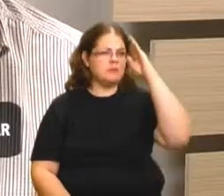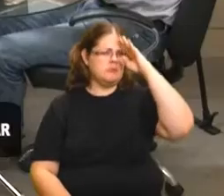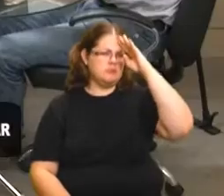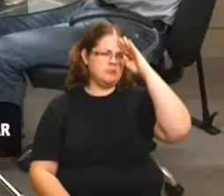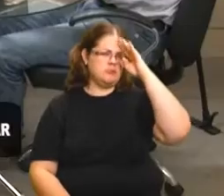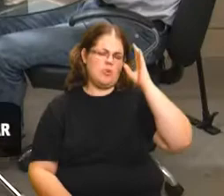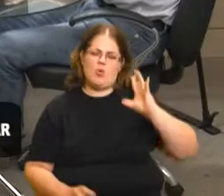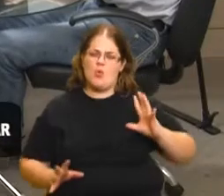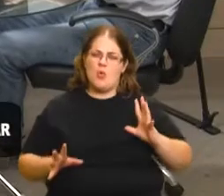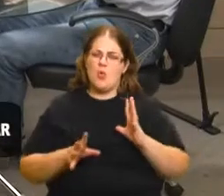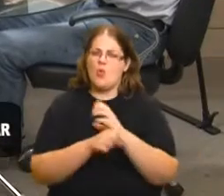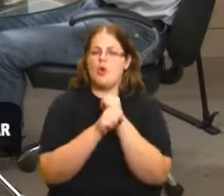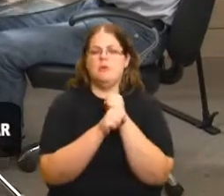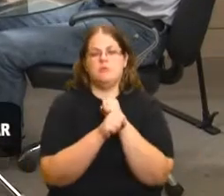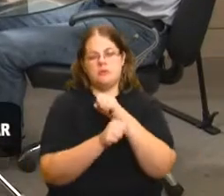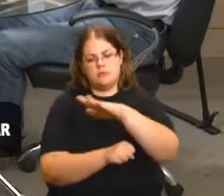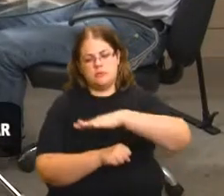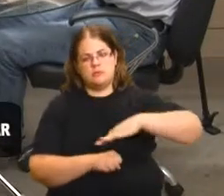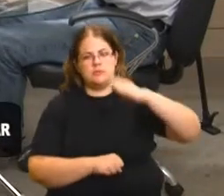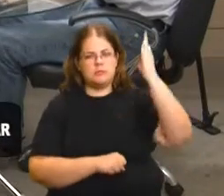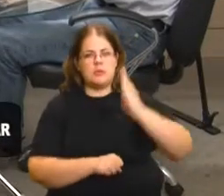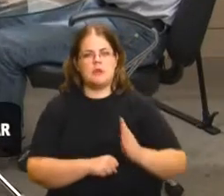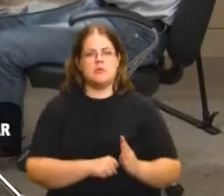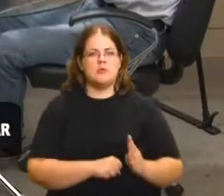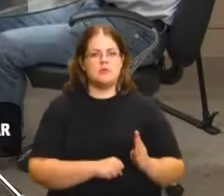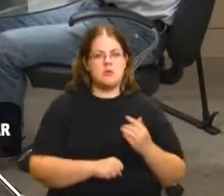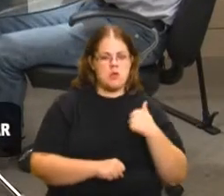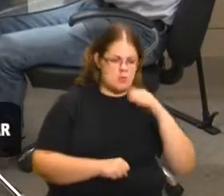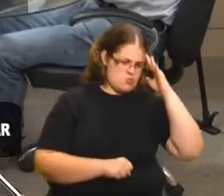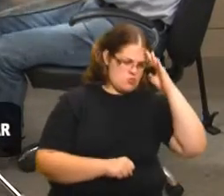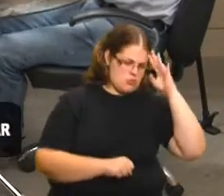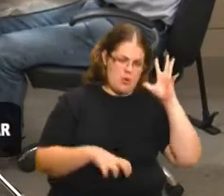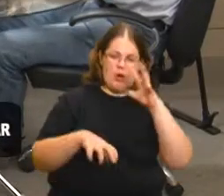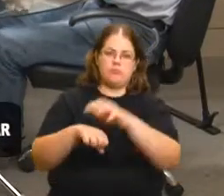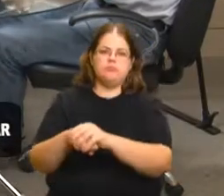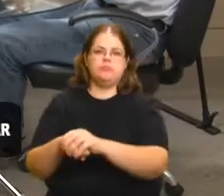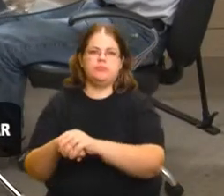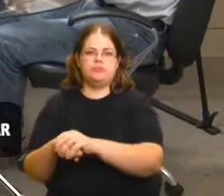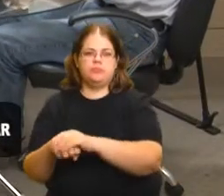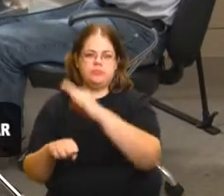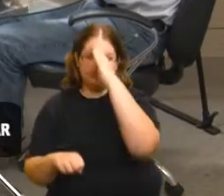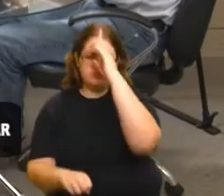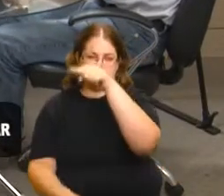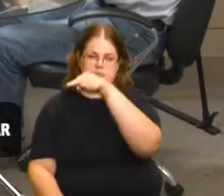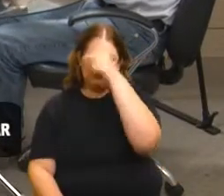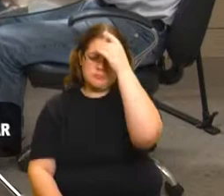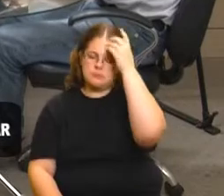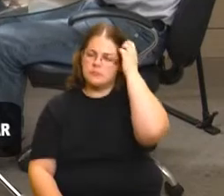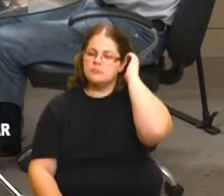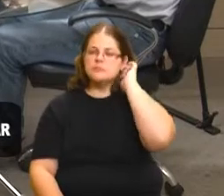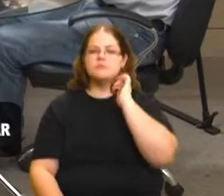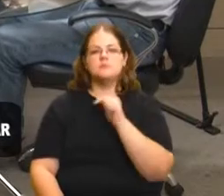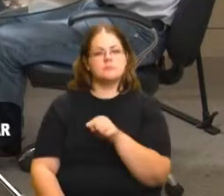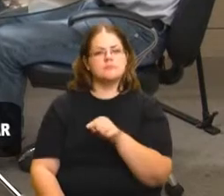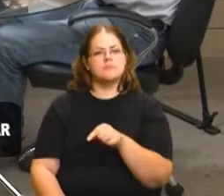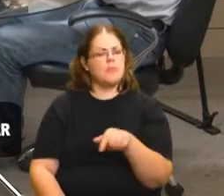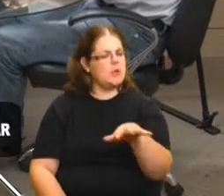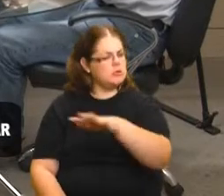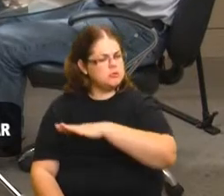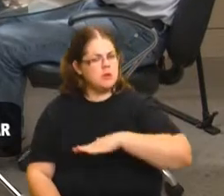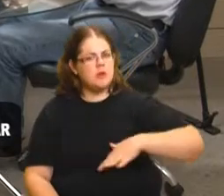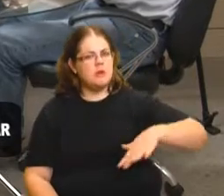cassados. No total. 7.500 militares foram cassados pelos próprios militares. Quer dizer, já na primeira lista... Alguns chegaram a ser